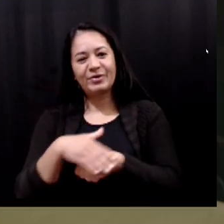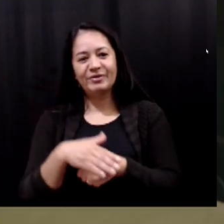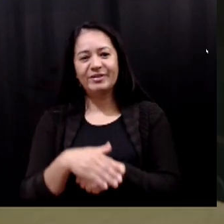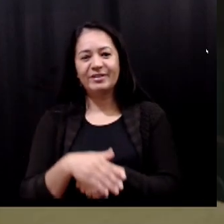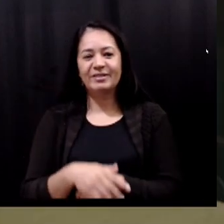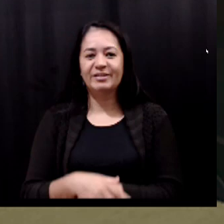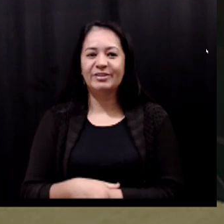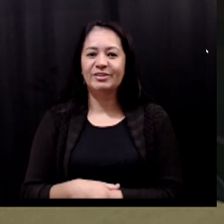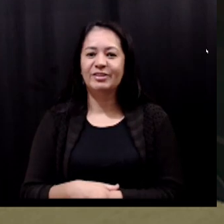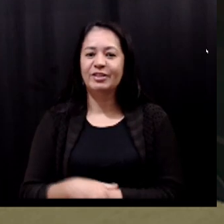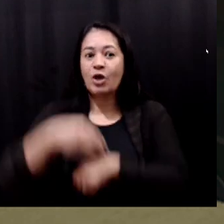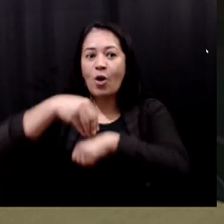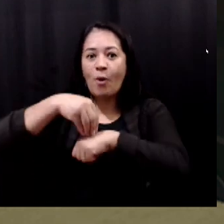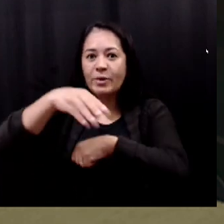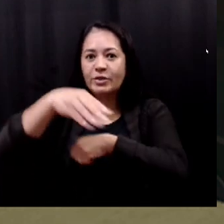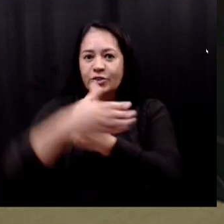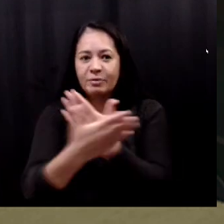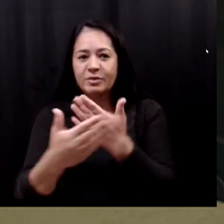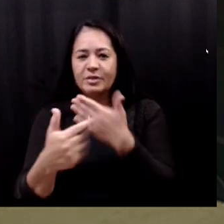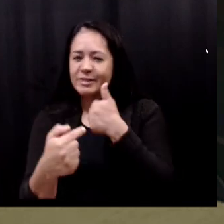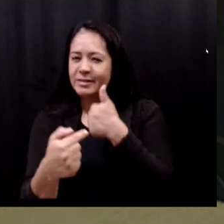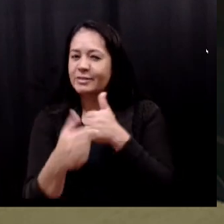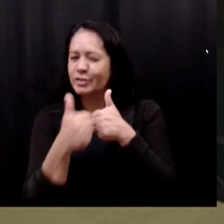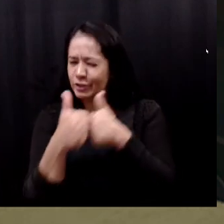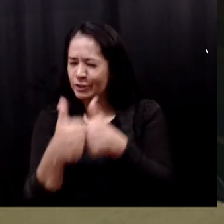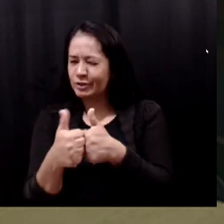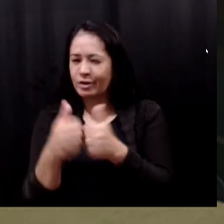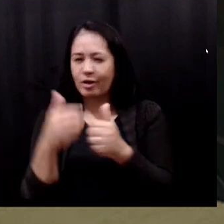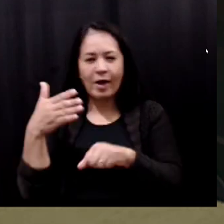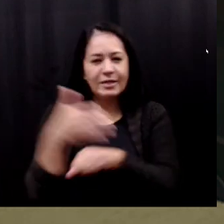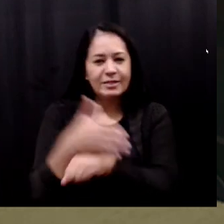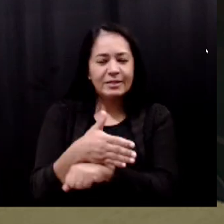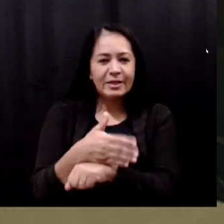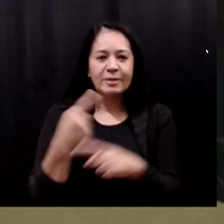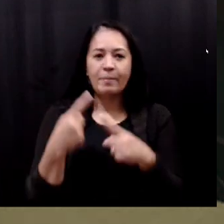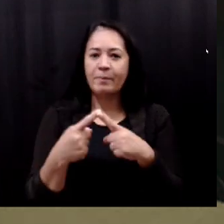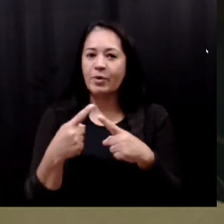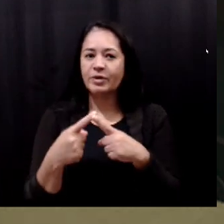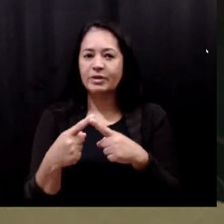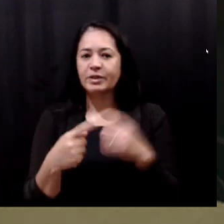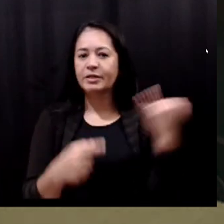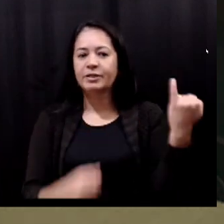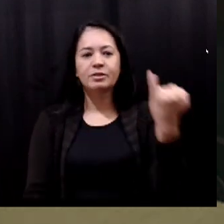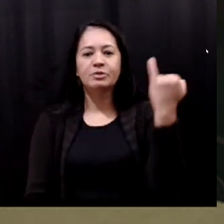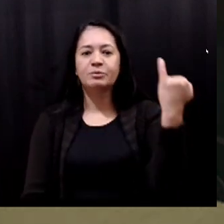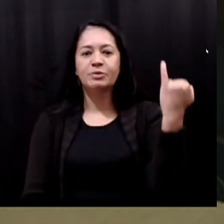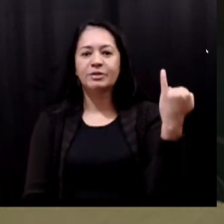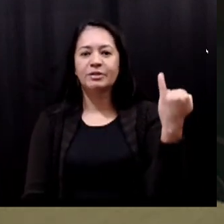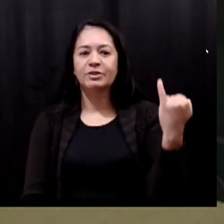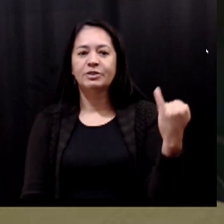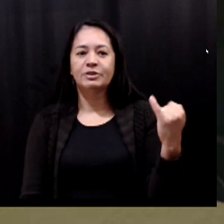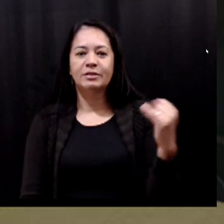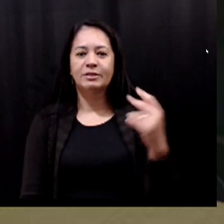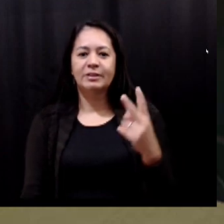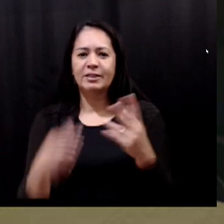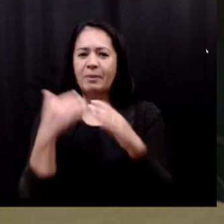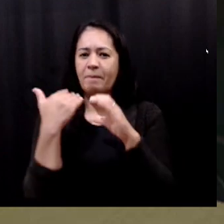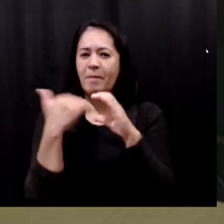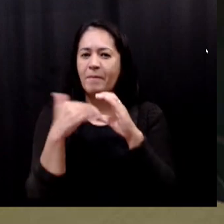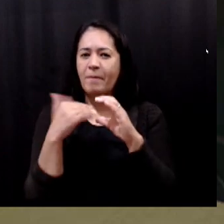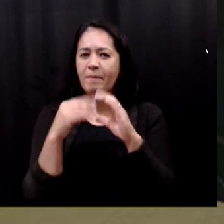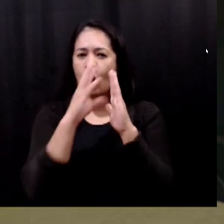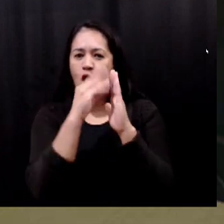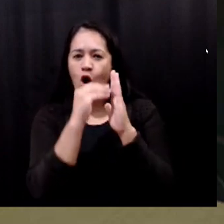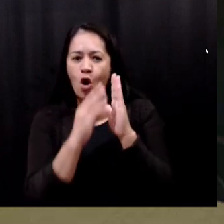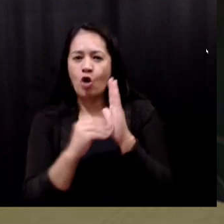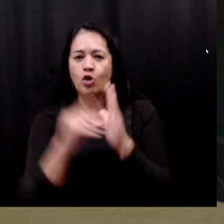vocês. Sigam, tá? Acessem lá, sigam, porque é muito importante. Eles postam conteúdos diários